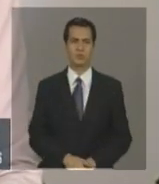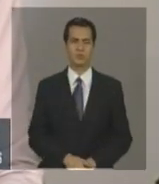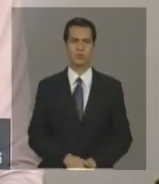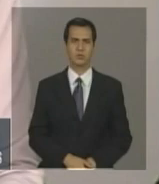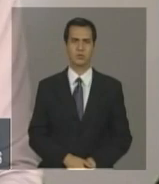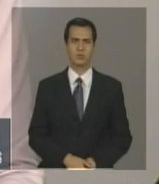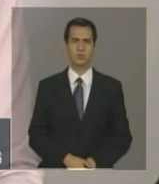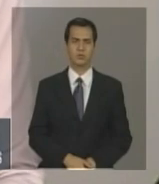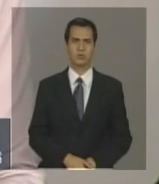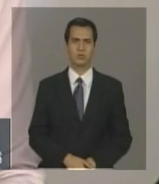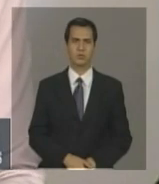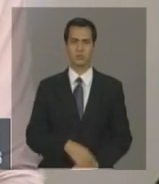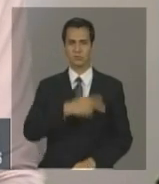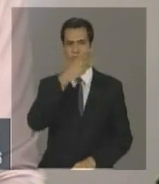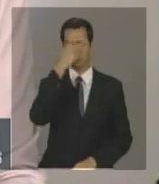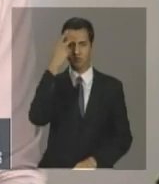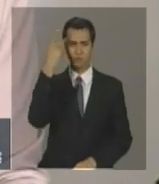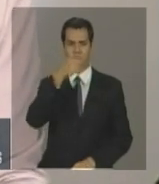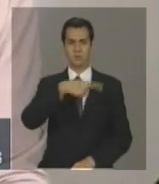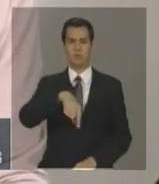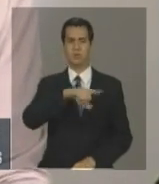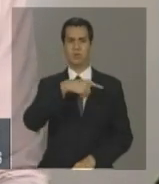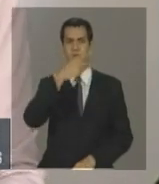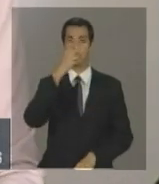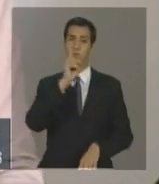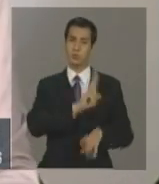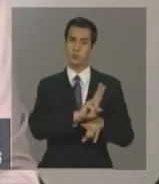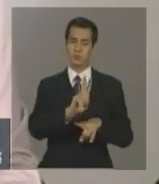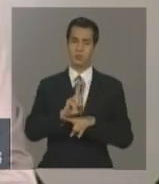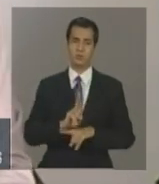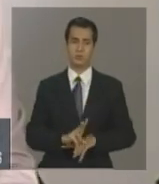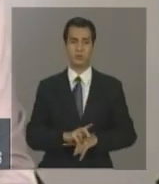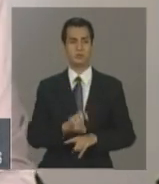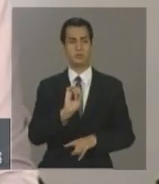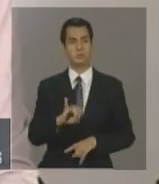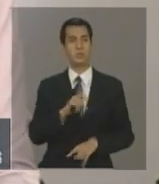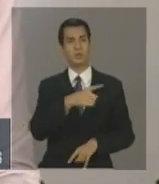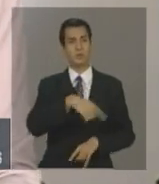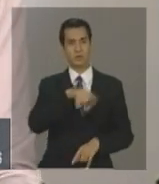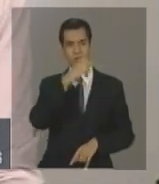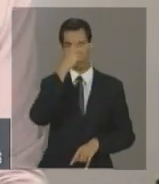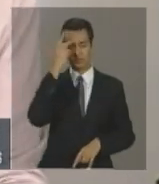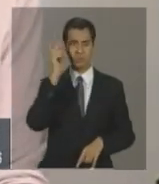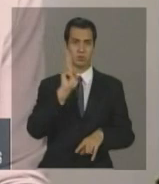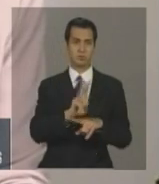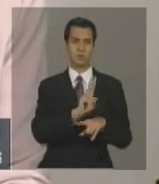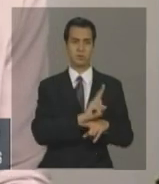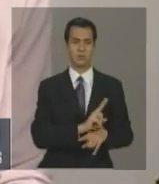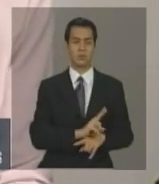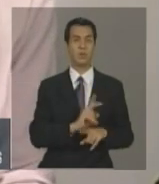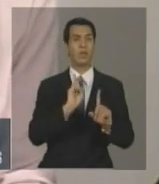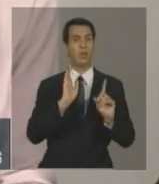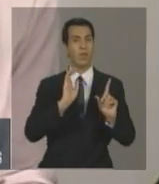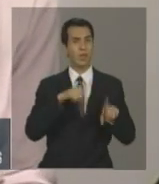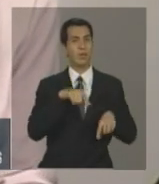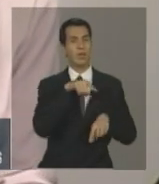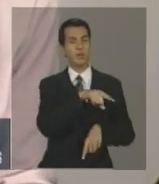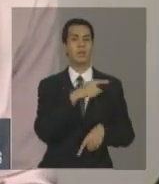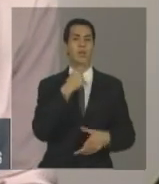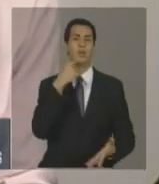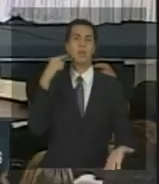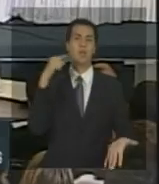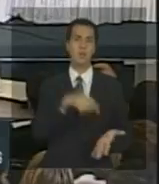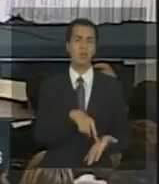difíceis, as pessoas protegidas, ainda que elas denunciem a ação violenta do próprio